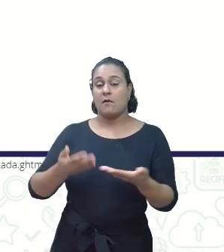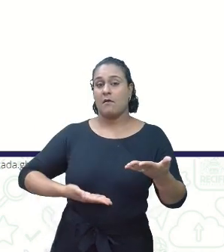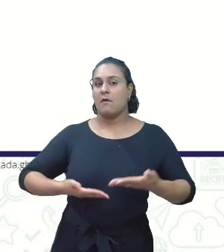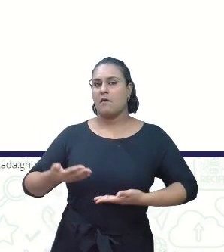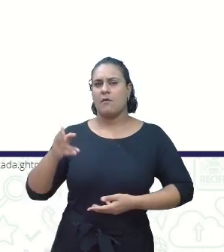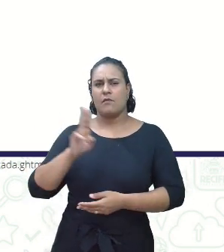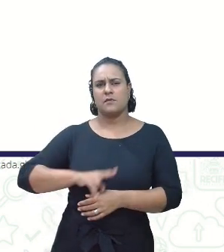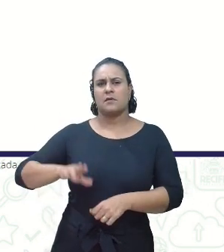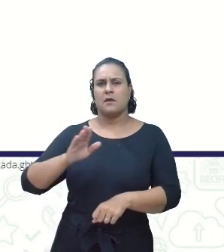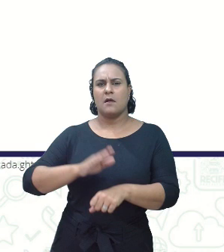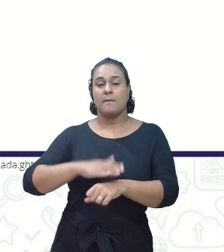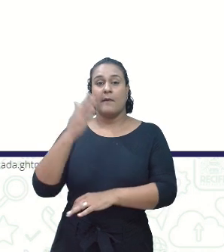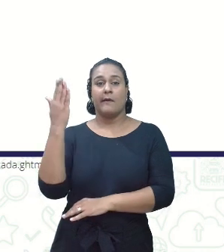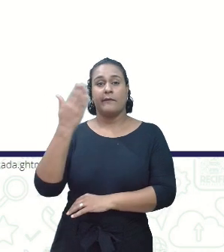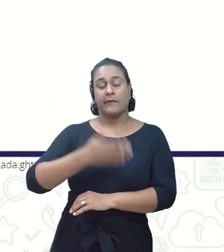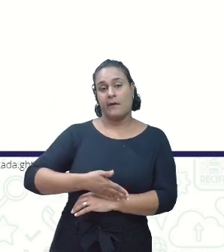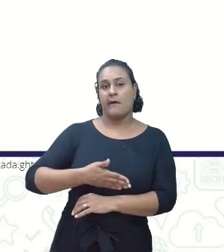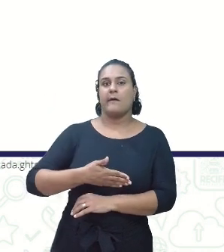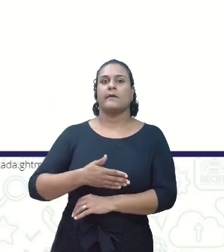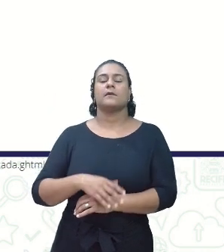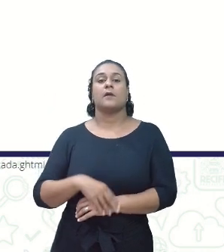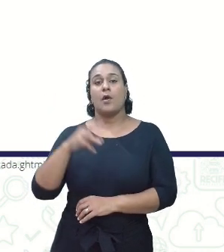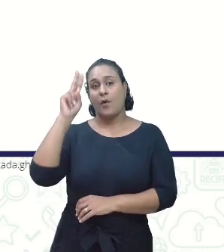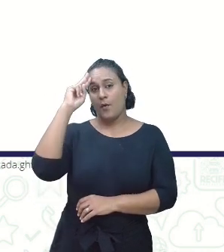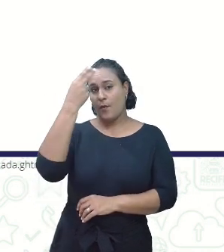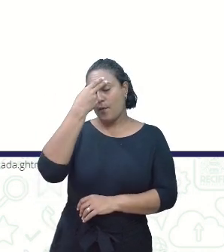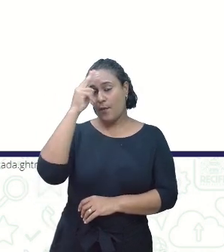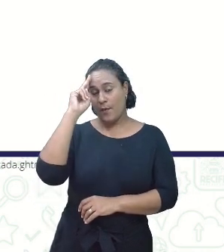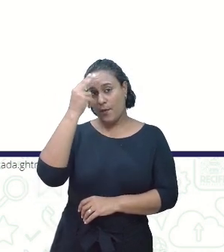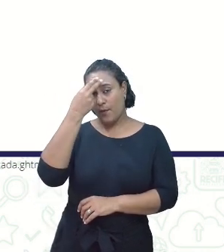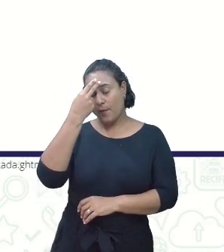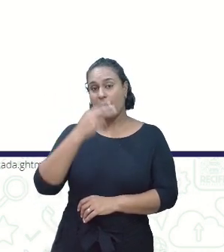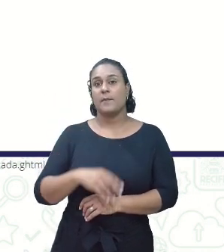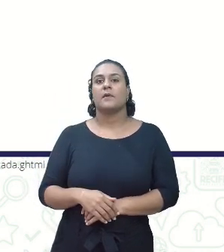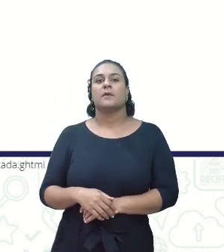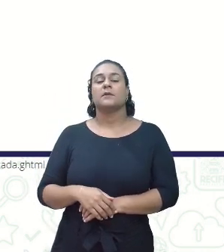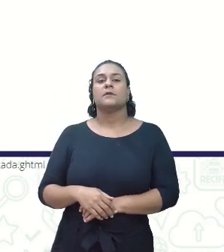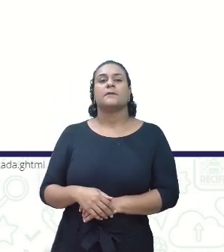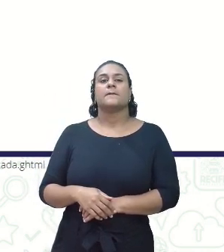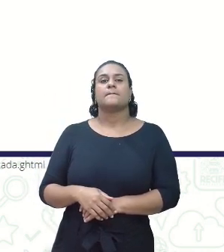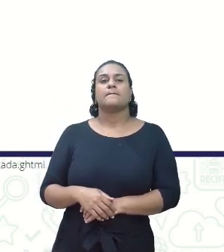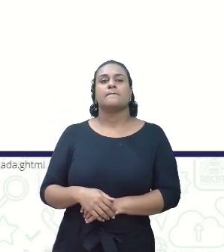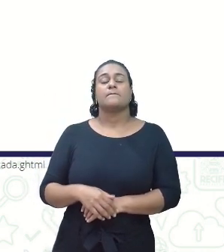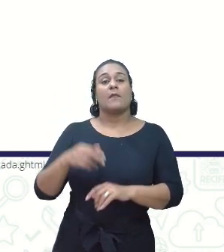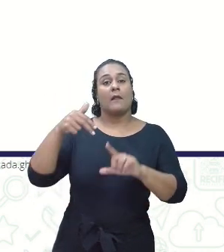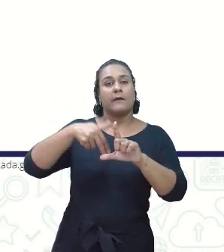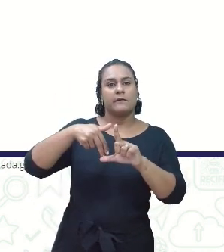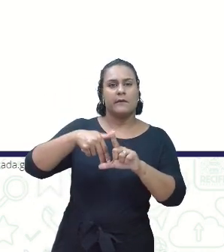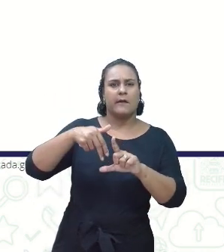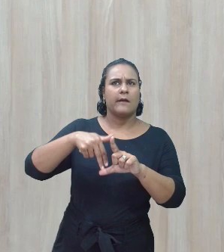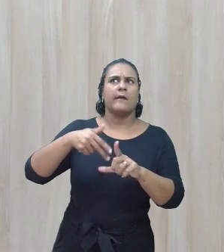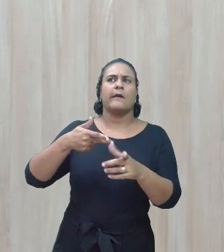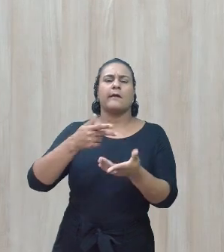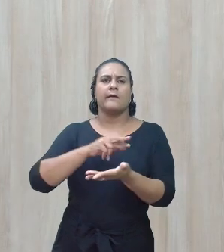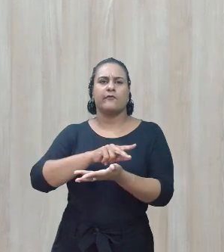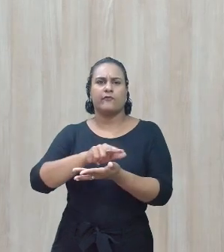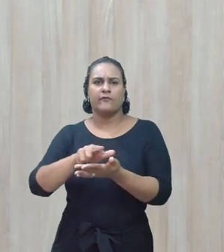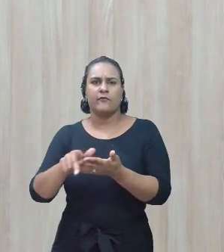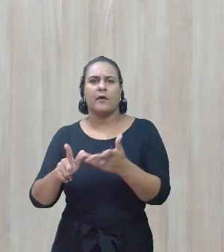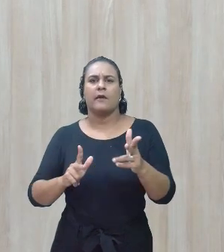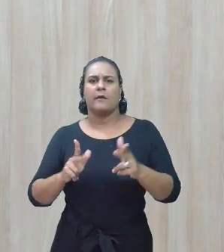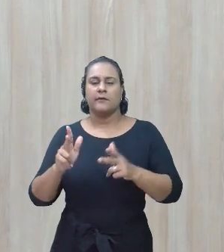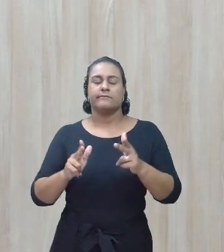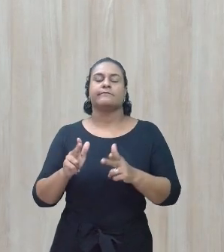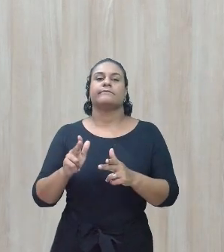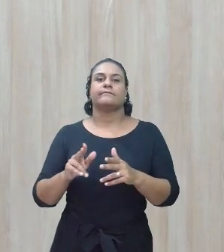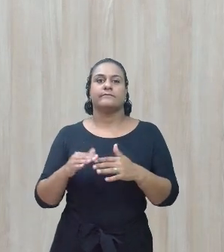usados. Táxis e carros por aplicativo, serviços de filmes e série ou pedidos de comida. Então, ainda ganhando disparada os